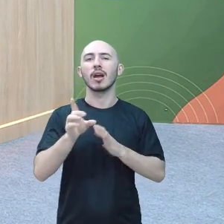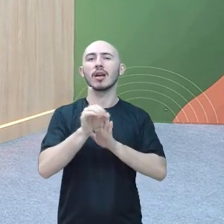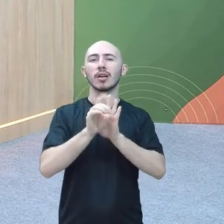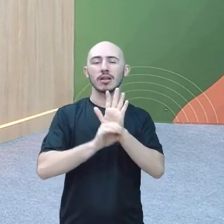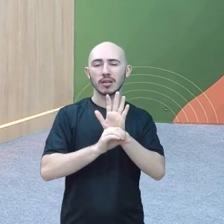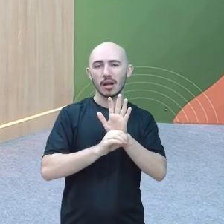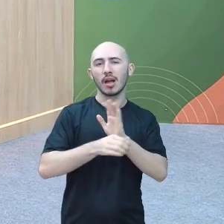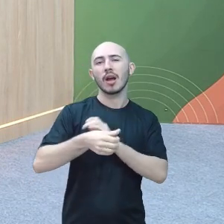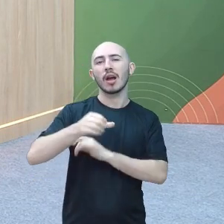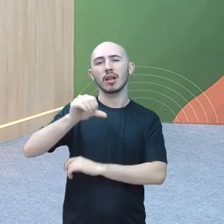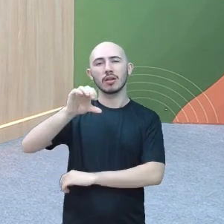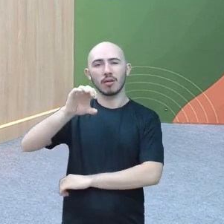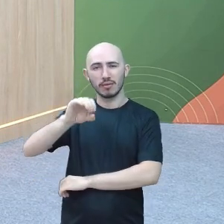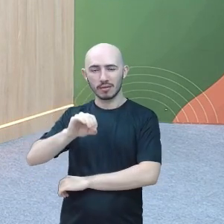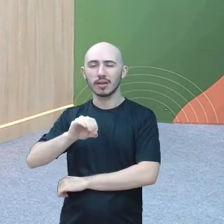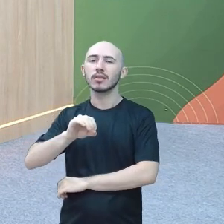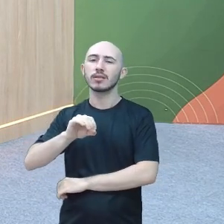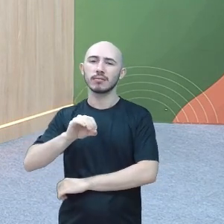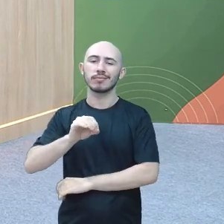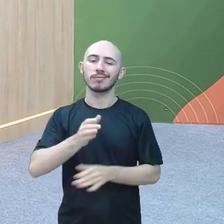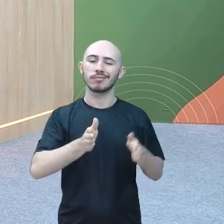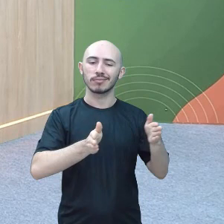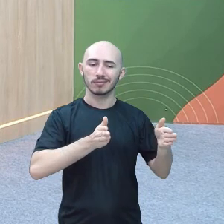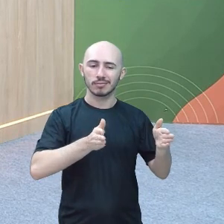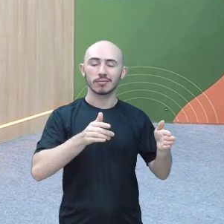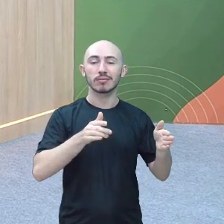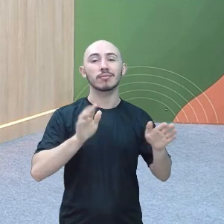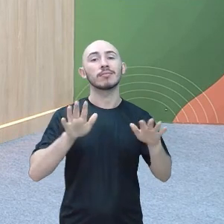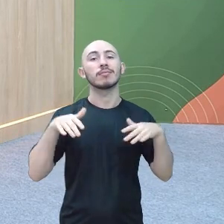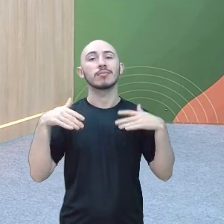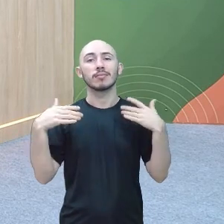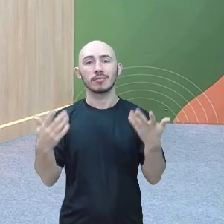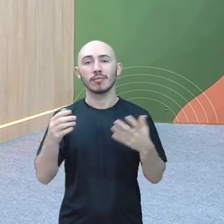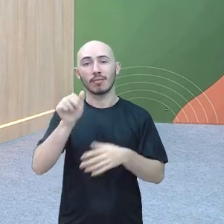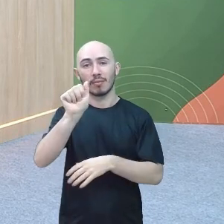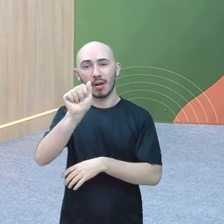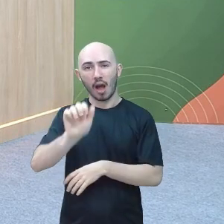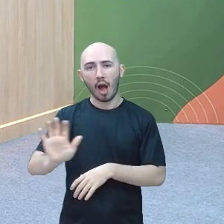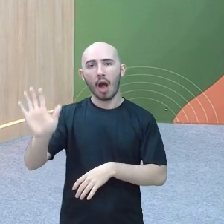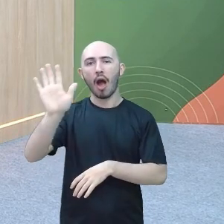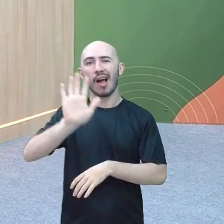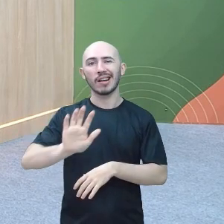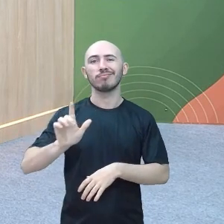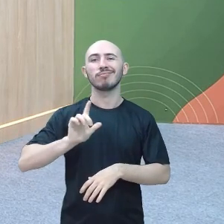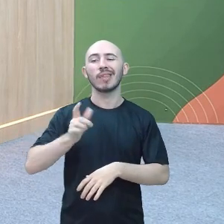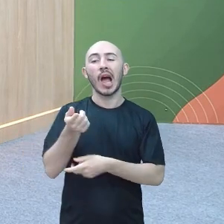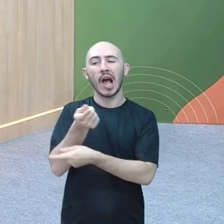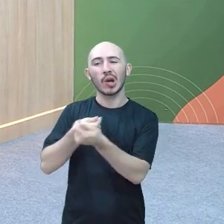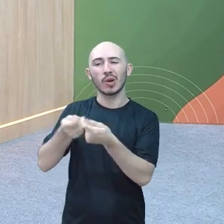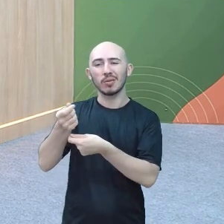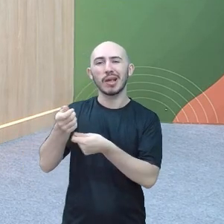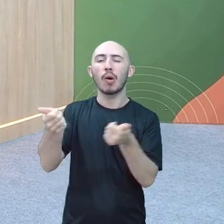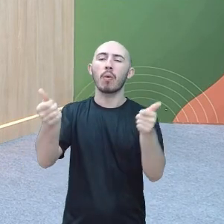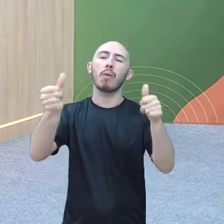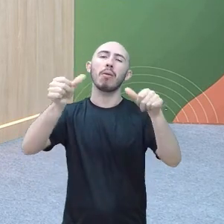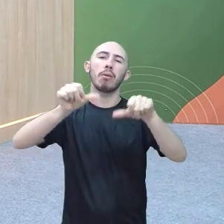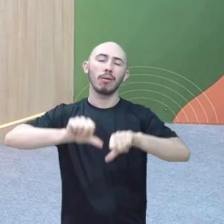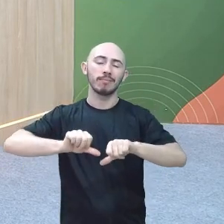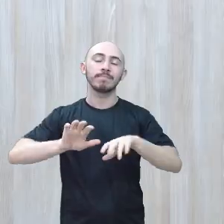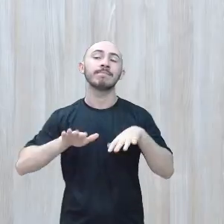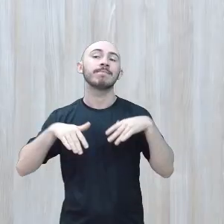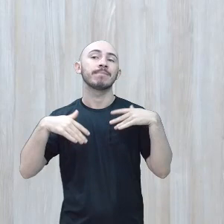final dessa década de 90? Pois bem, a Ásia passava por uma grande crise econômica. E